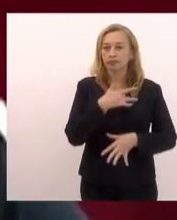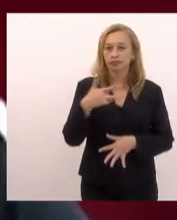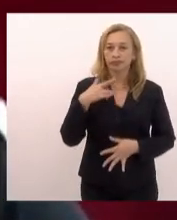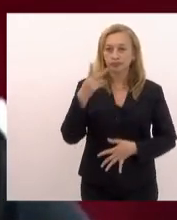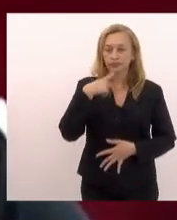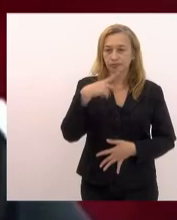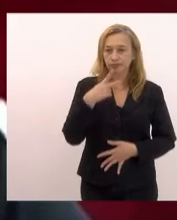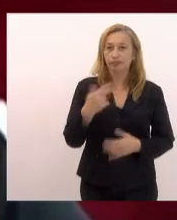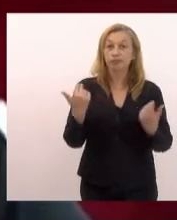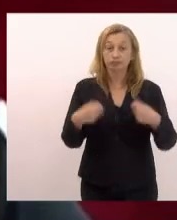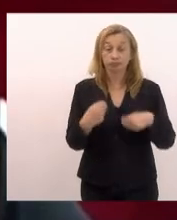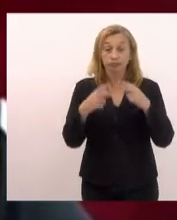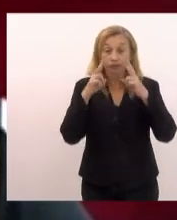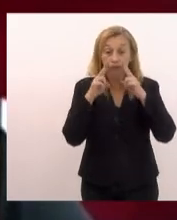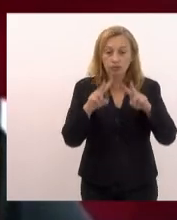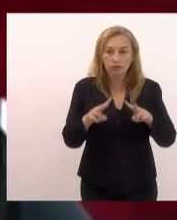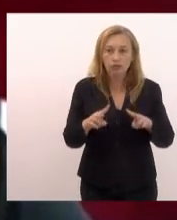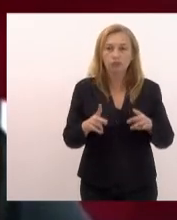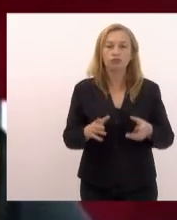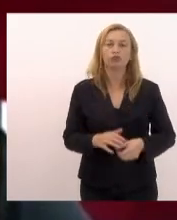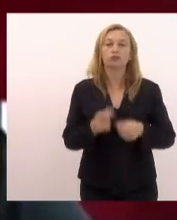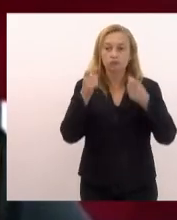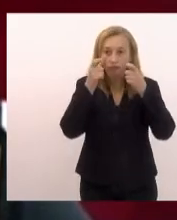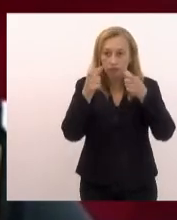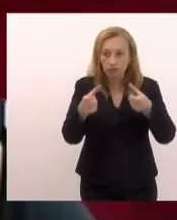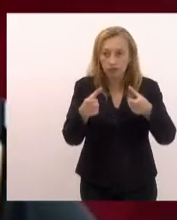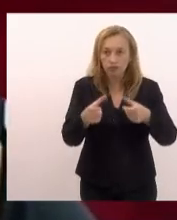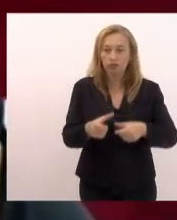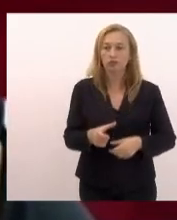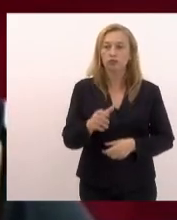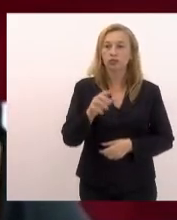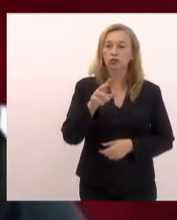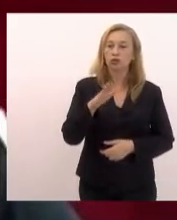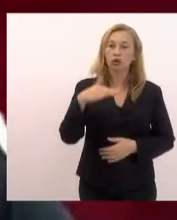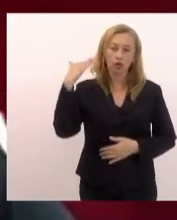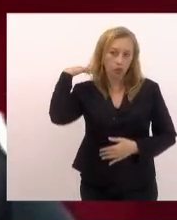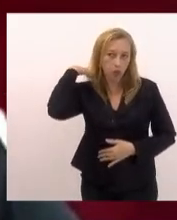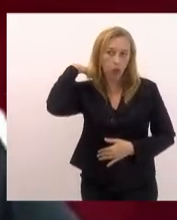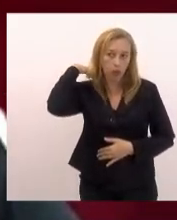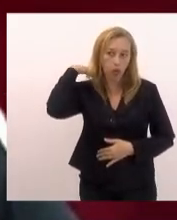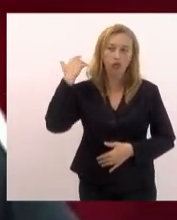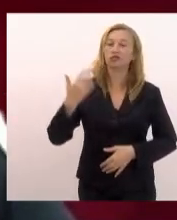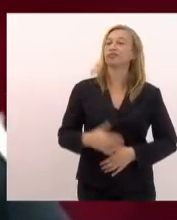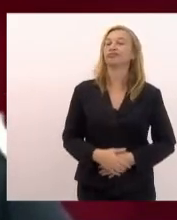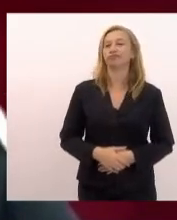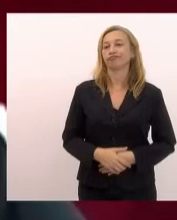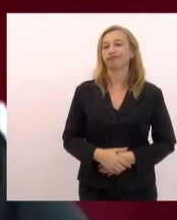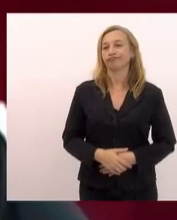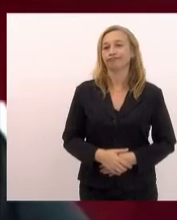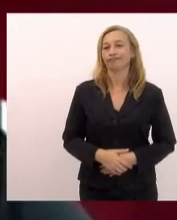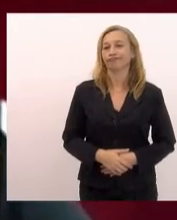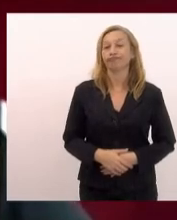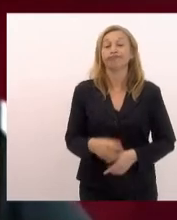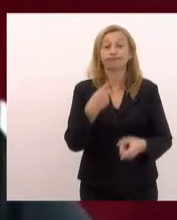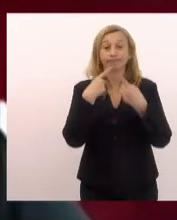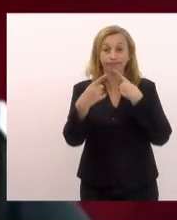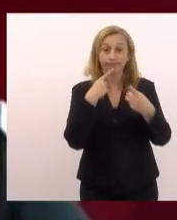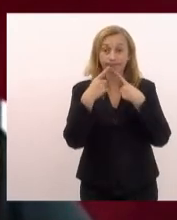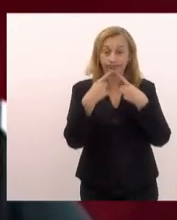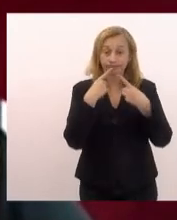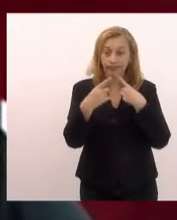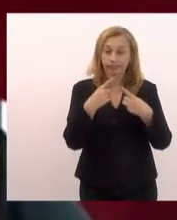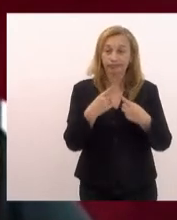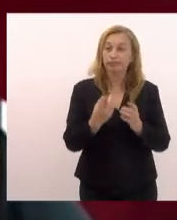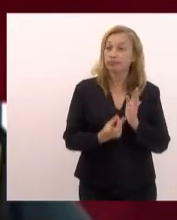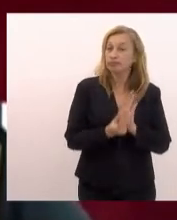que precisamos olhar com atenção a questão da tuberculose. Né? Eu, quando no debate do orçamento tive